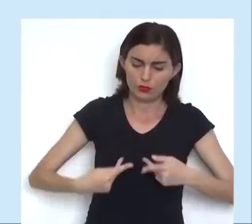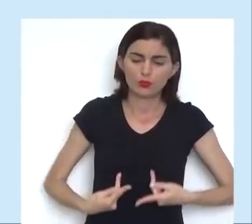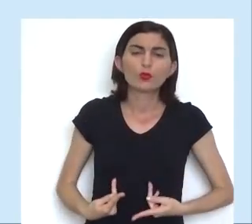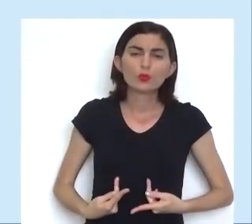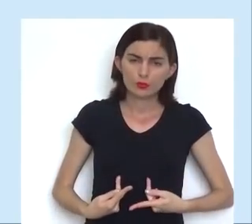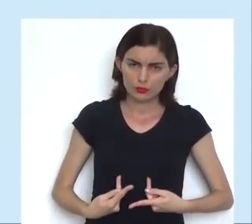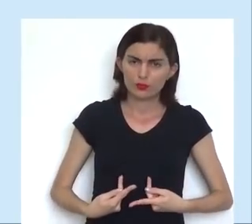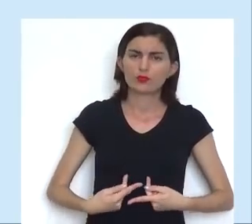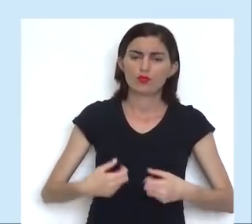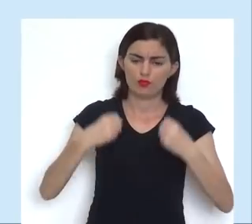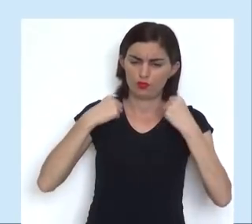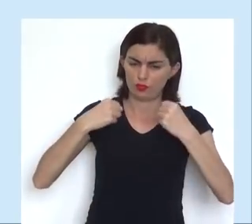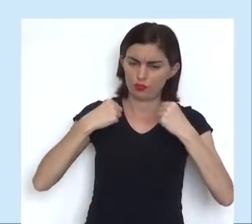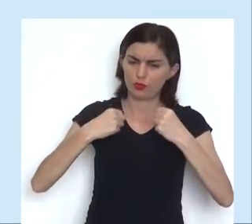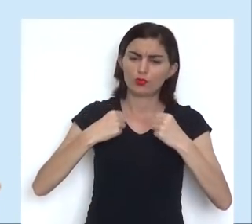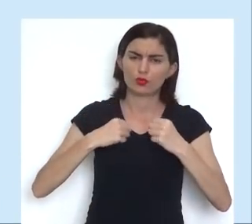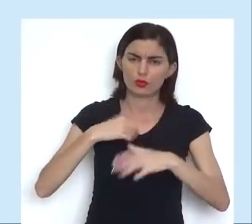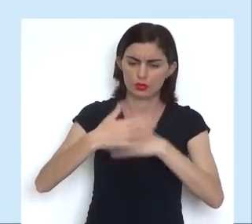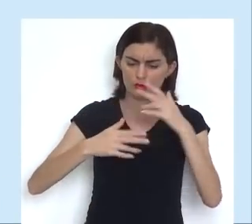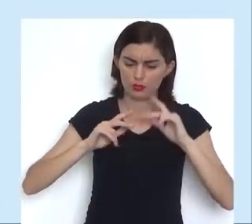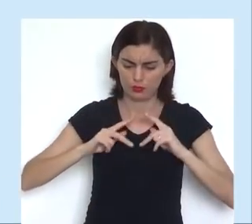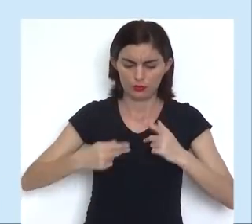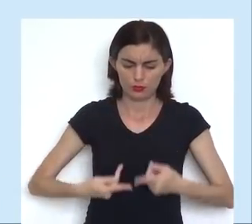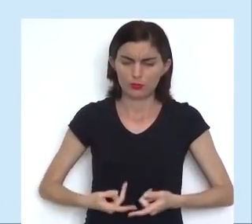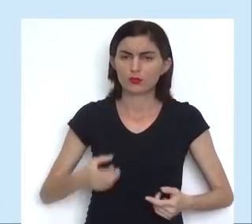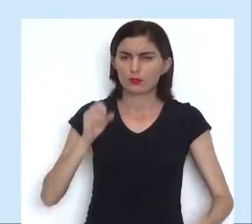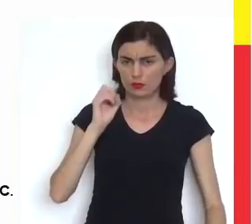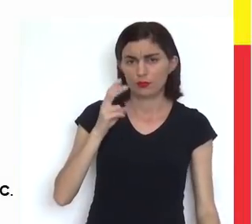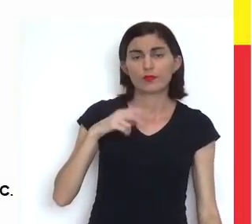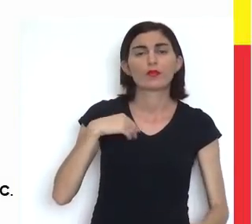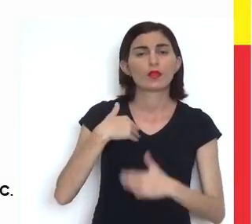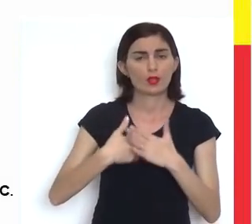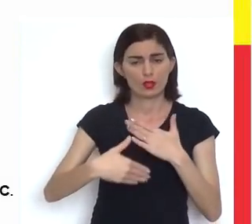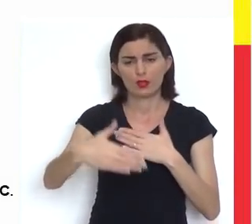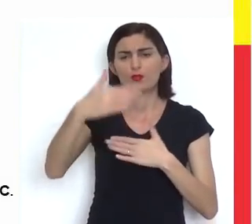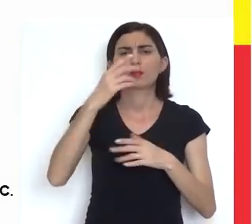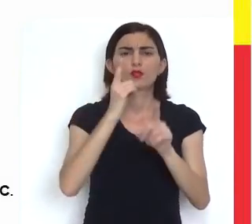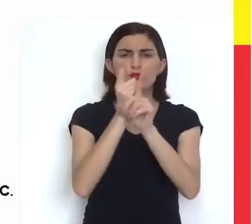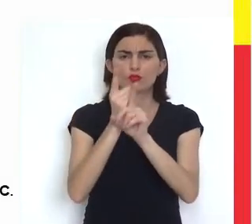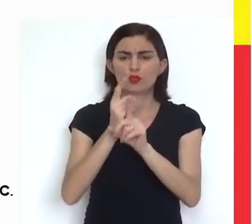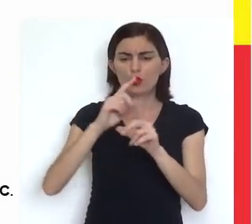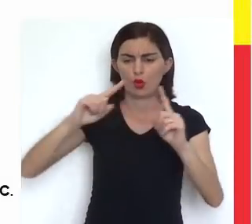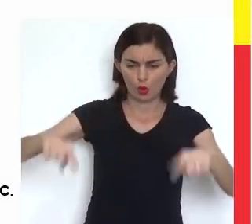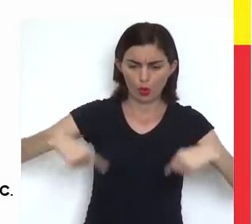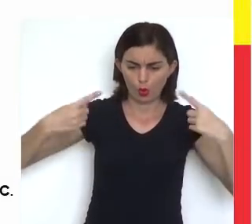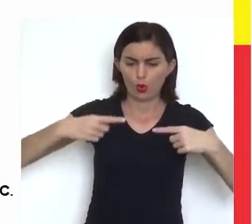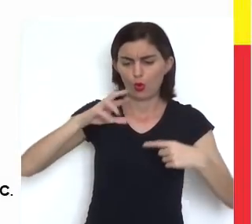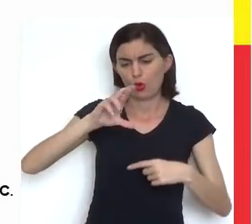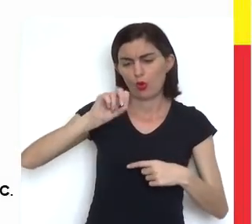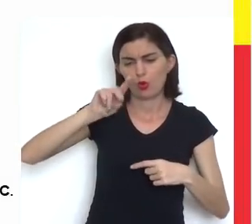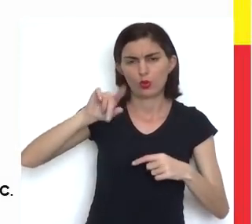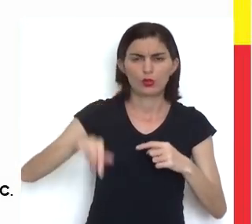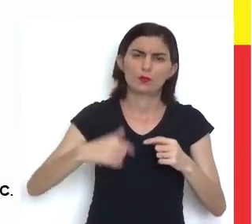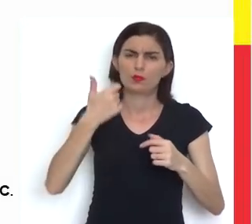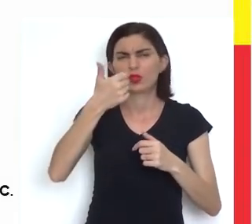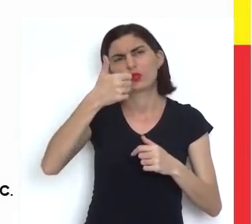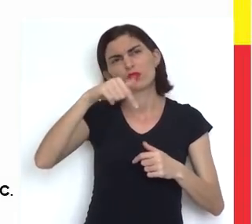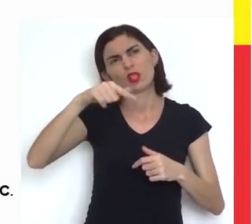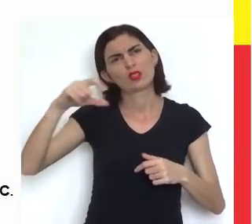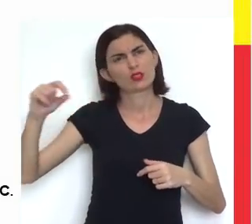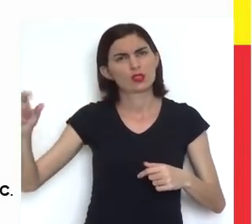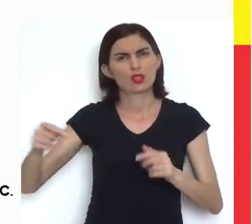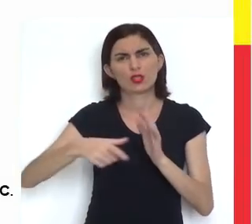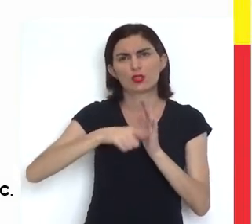tração por força ou propulsão humana, ok? A partir do descobrimento da roda, tá? Em torno ali de